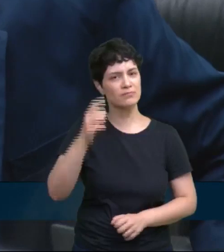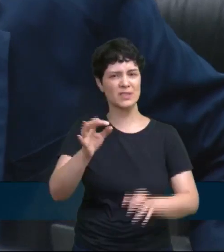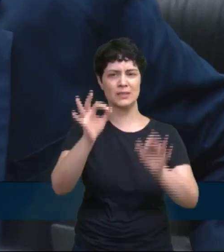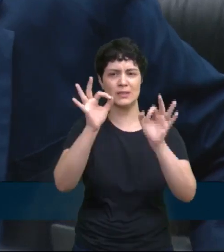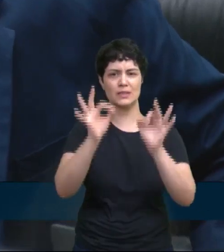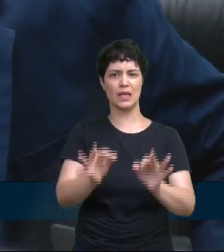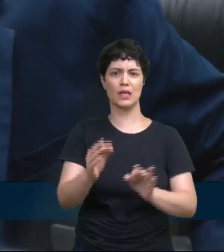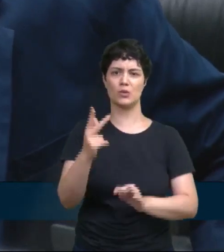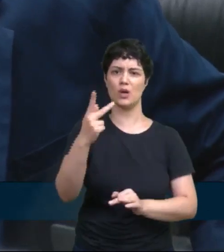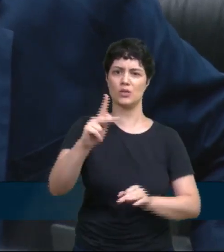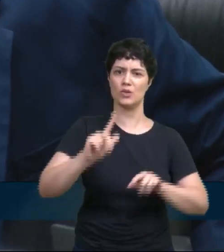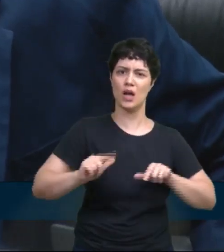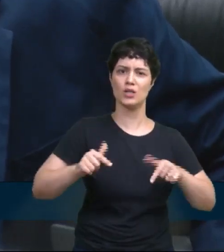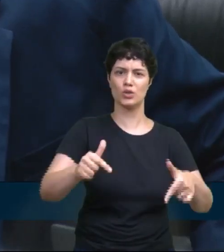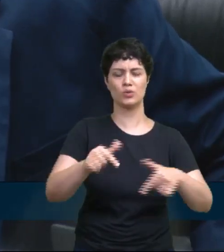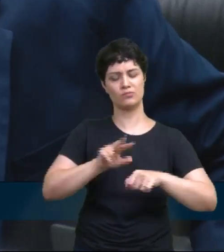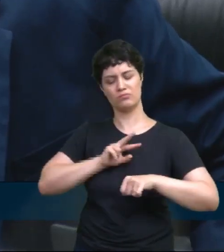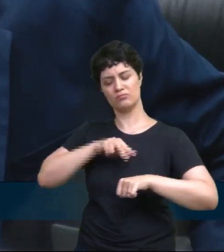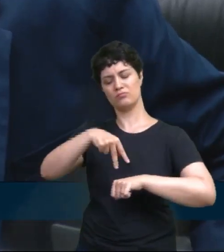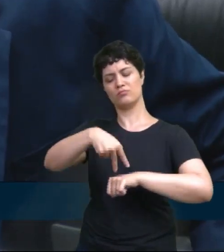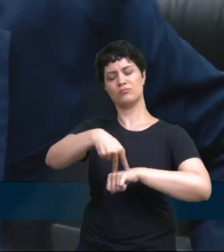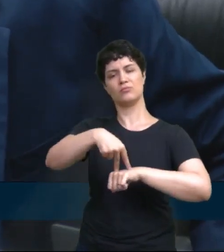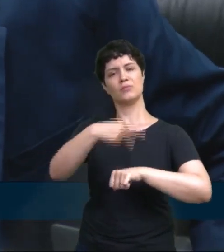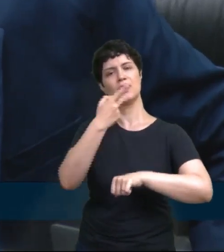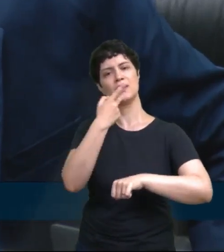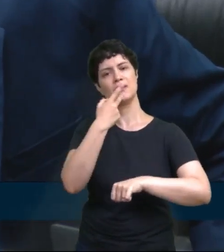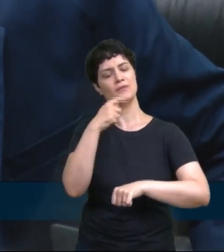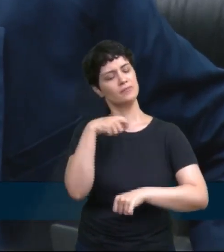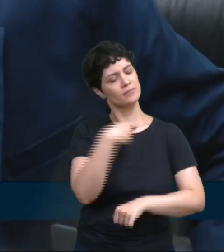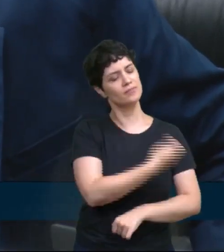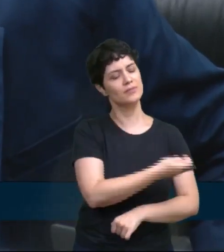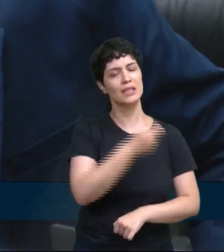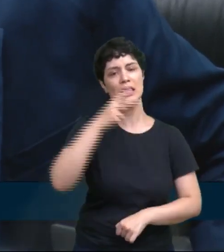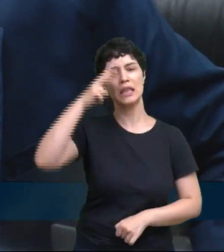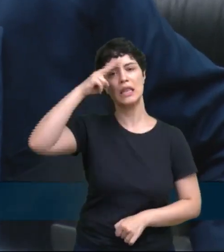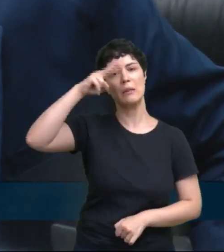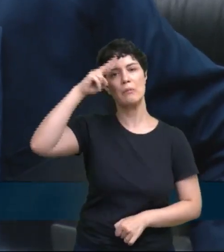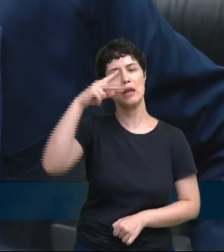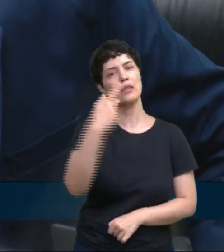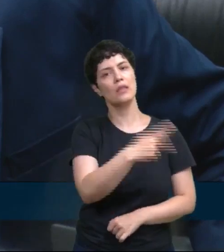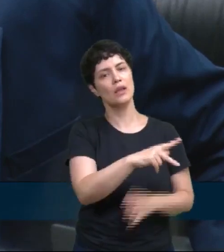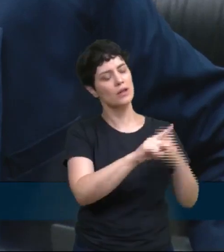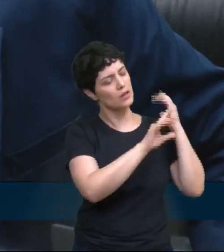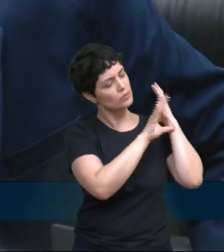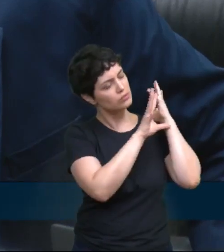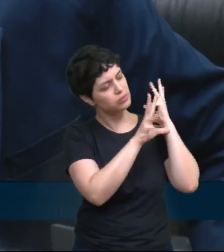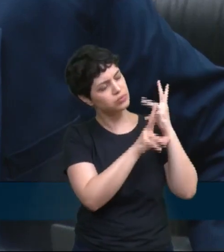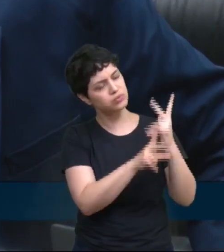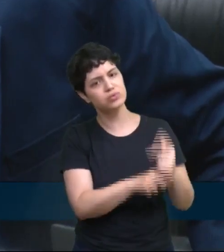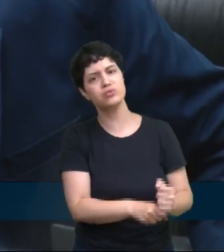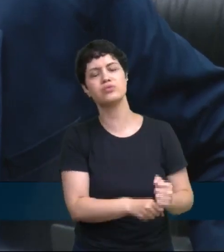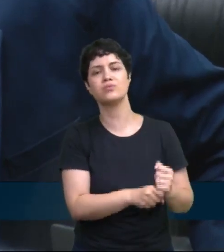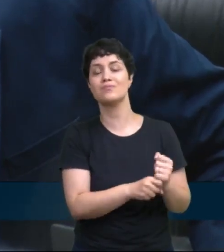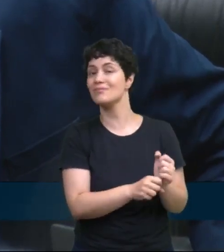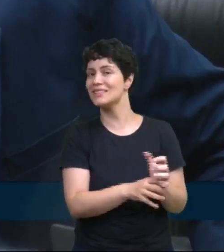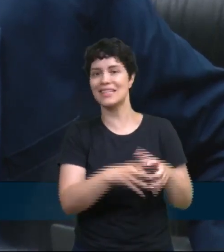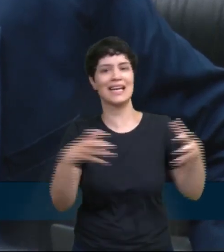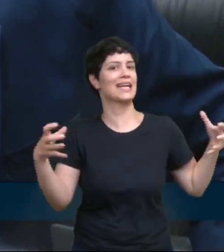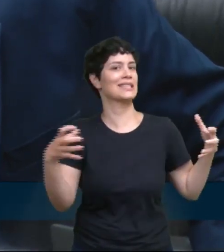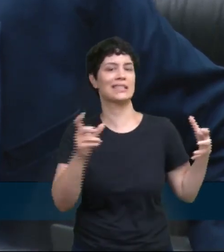parte ir à tribuna e lembrar a grande trajetória desse homem público